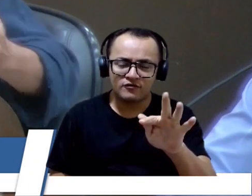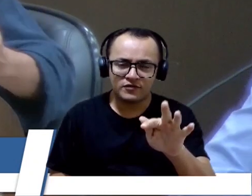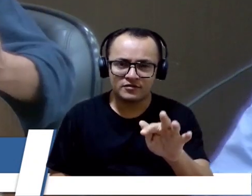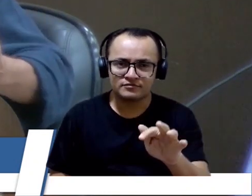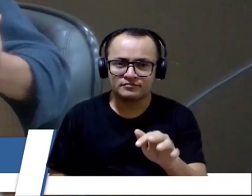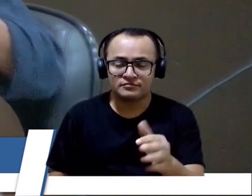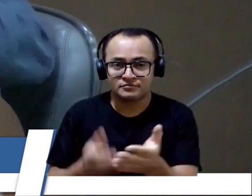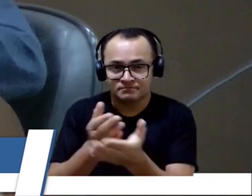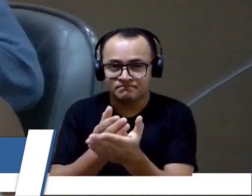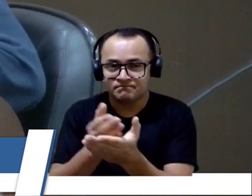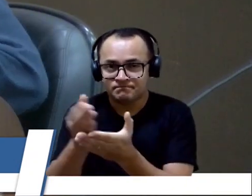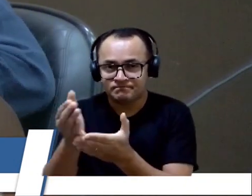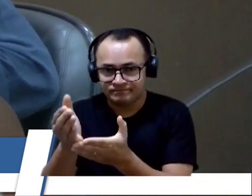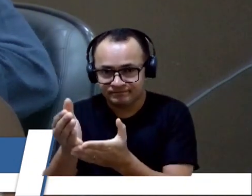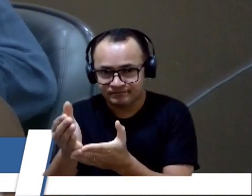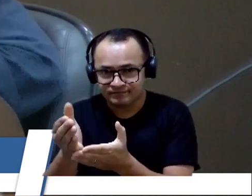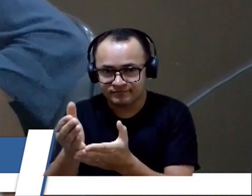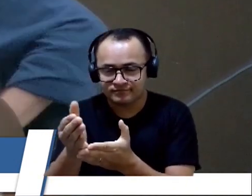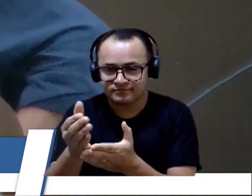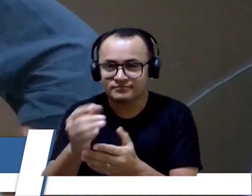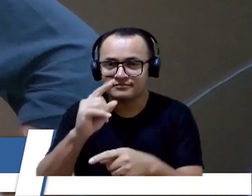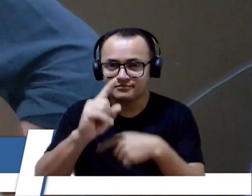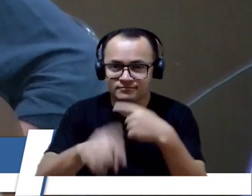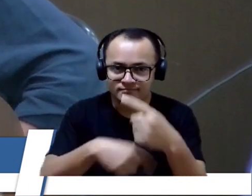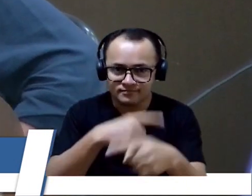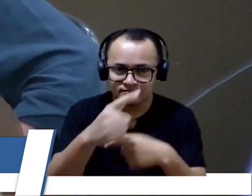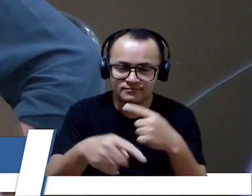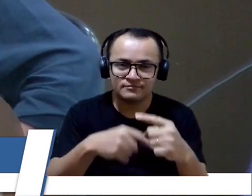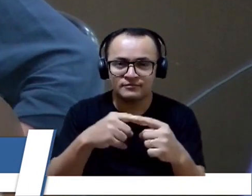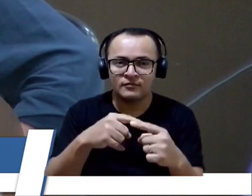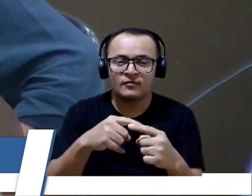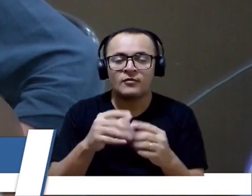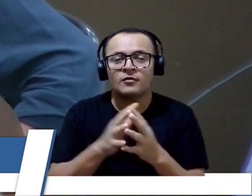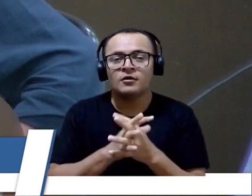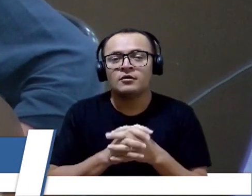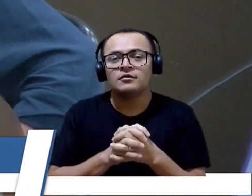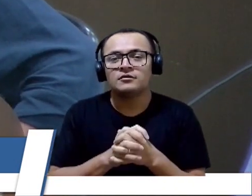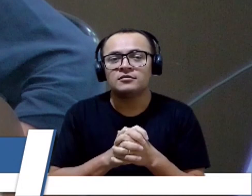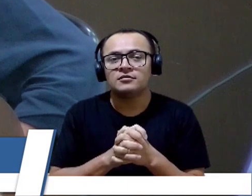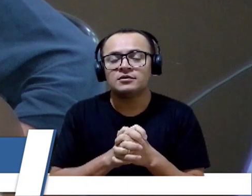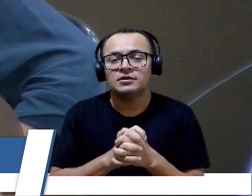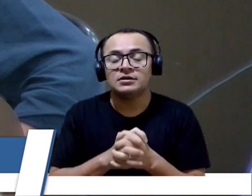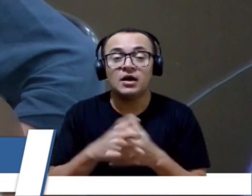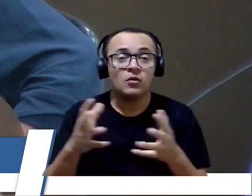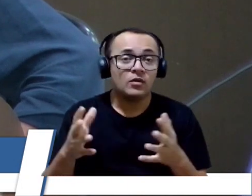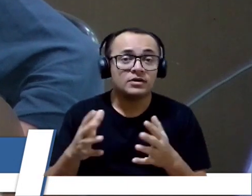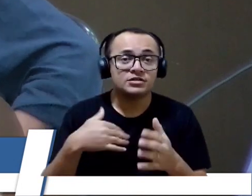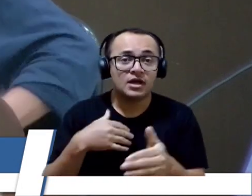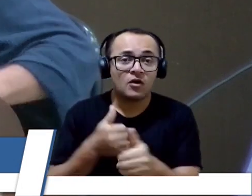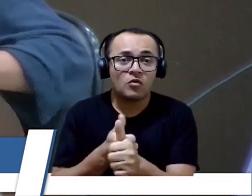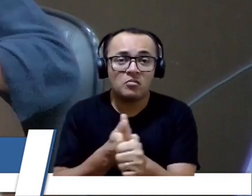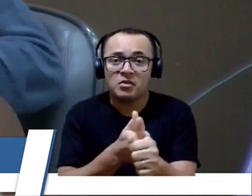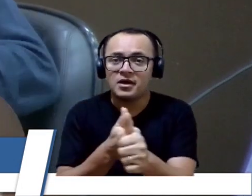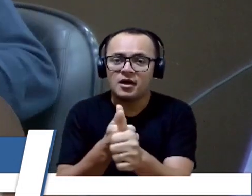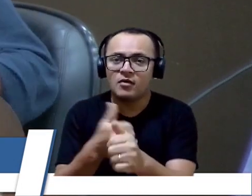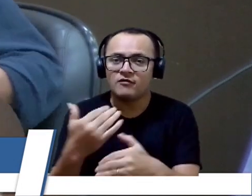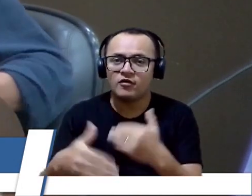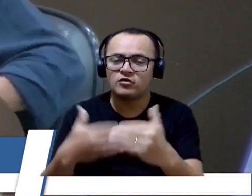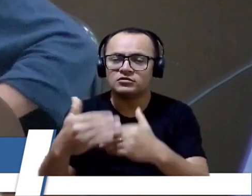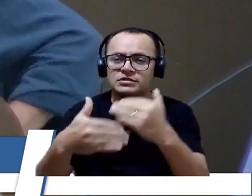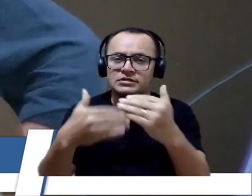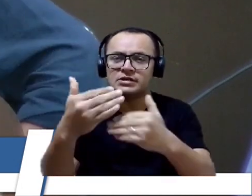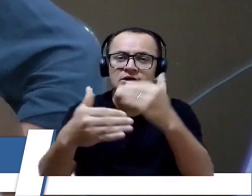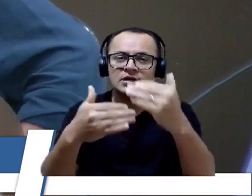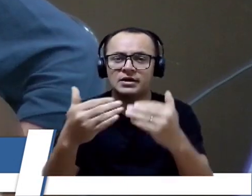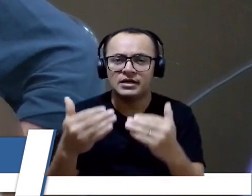começou em frente a São Judas e depois na São Sebastião, se eu não me engano. E a gente acompanhou toda essa evolução, a